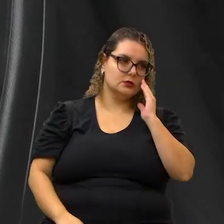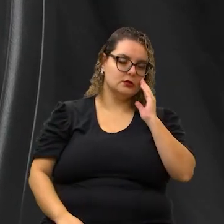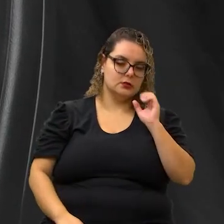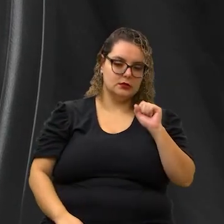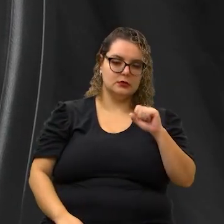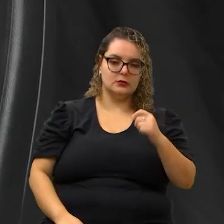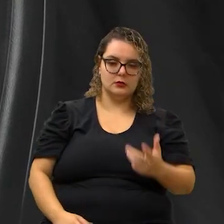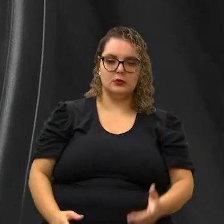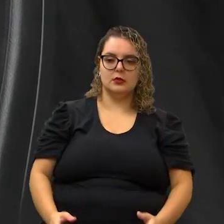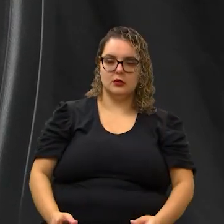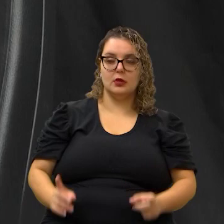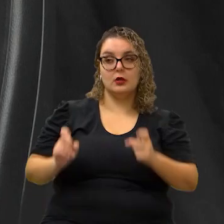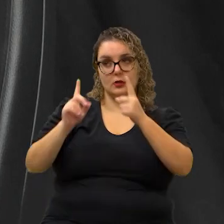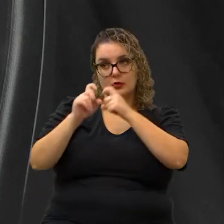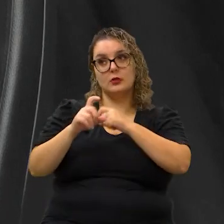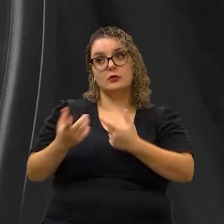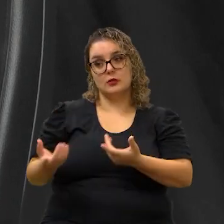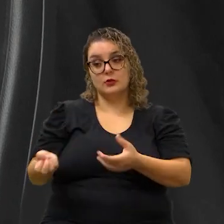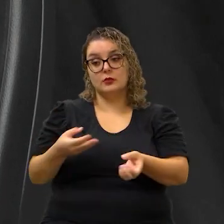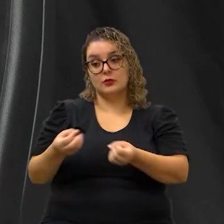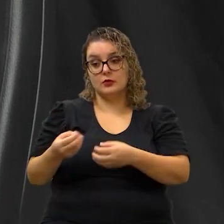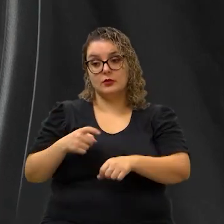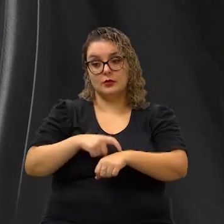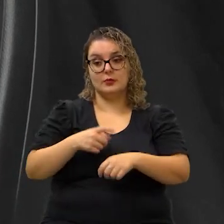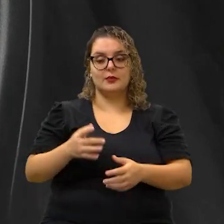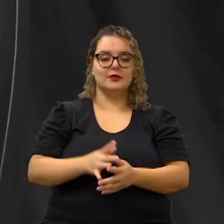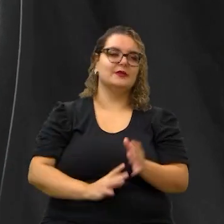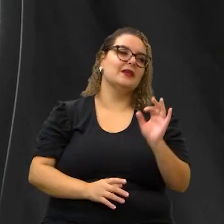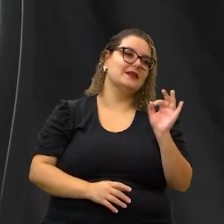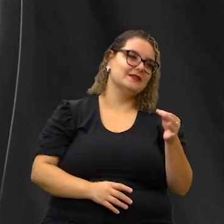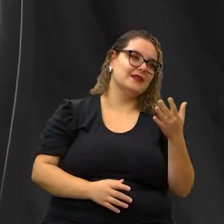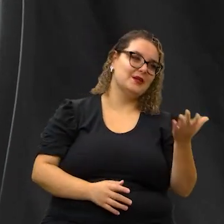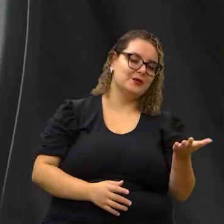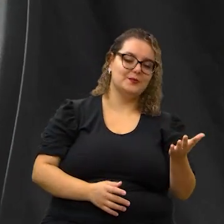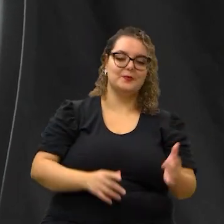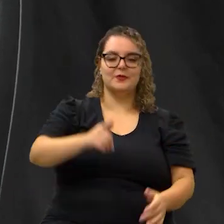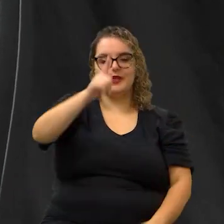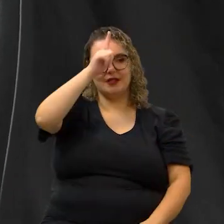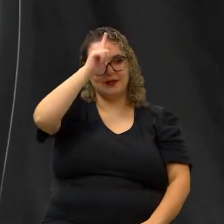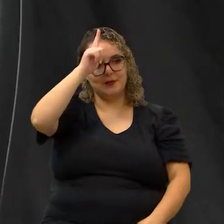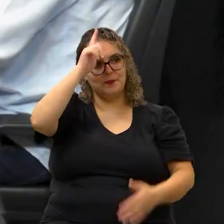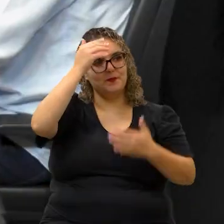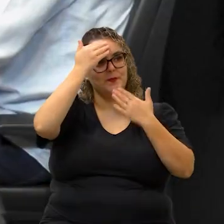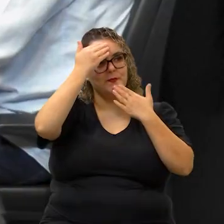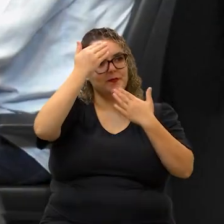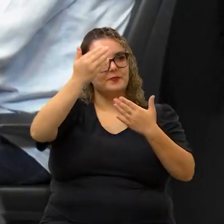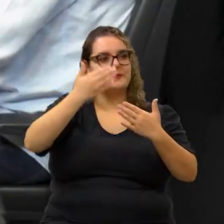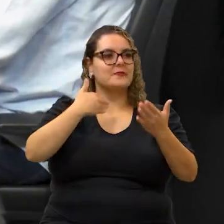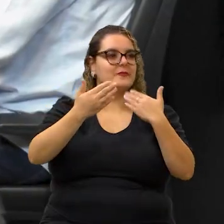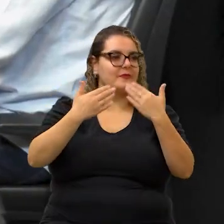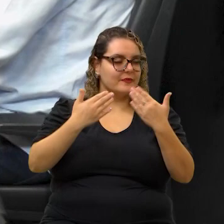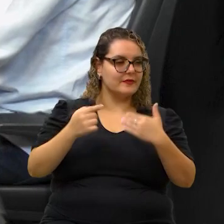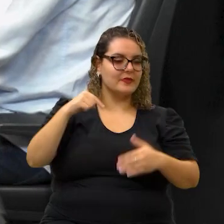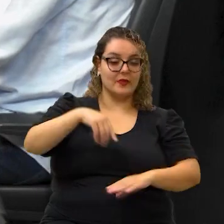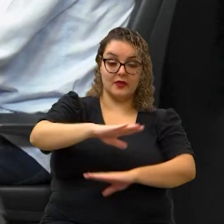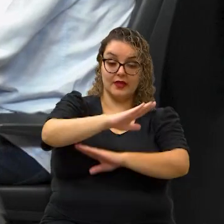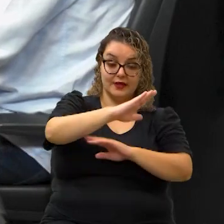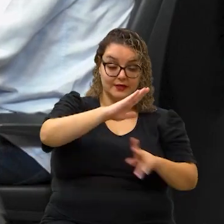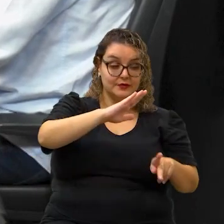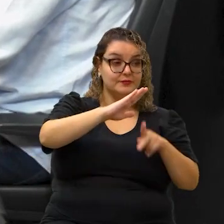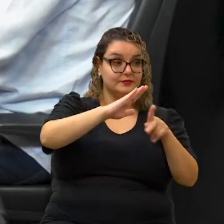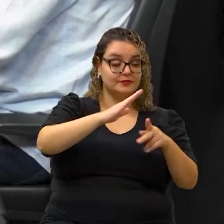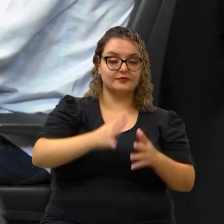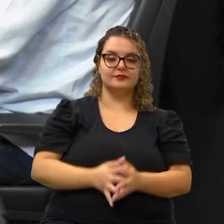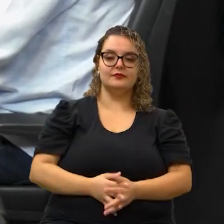né? Certo. Então é uma questão, é uma complexidade do atual momento. Tá certo. Então, olha, Peta, muito obrigada por esse